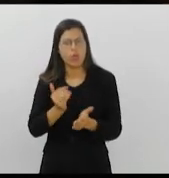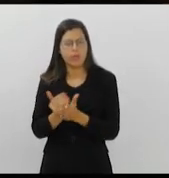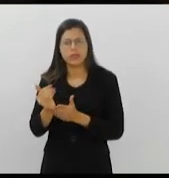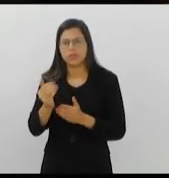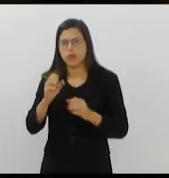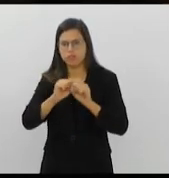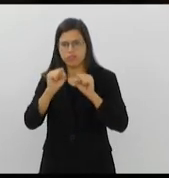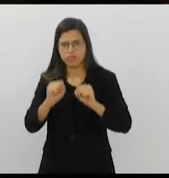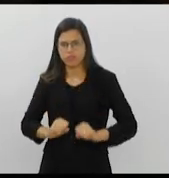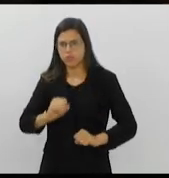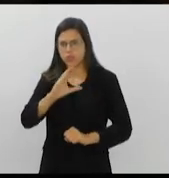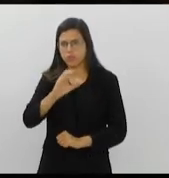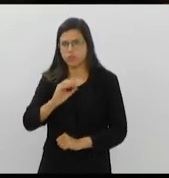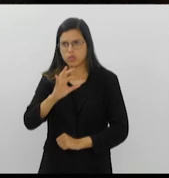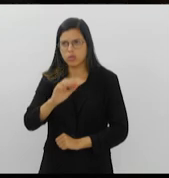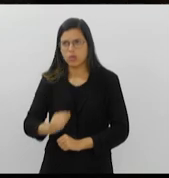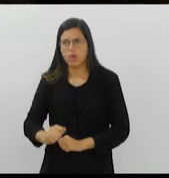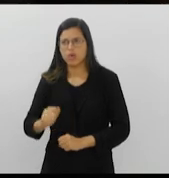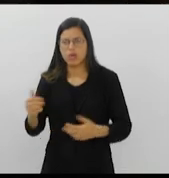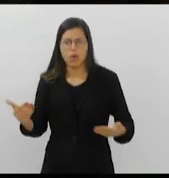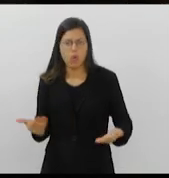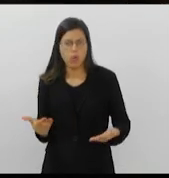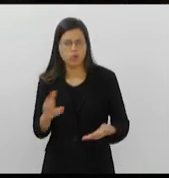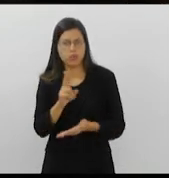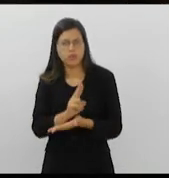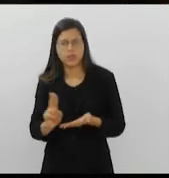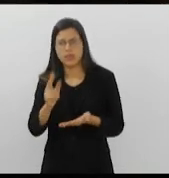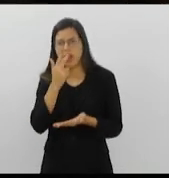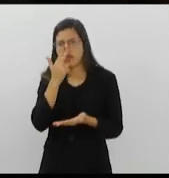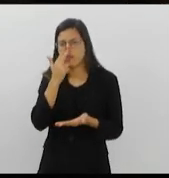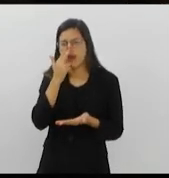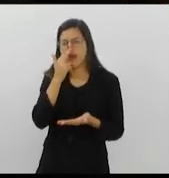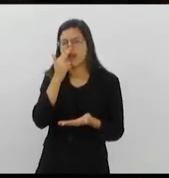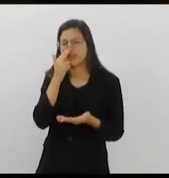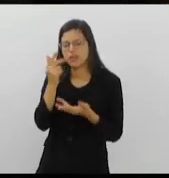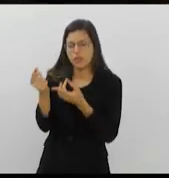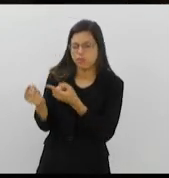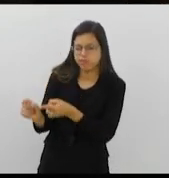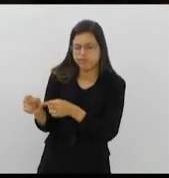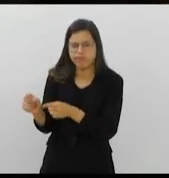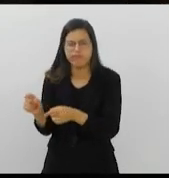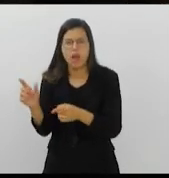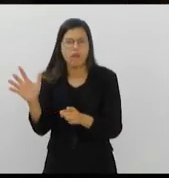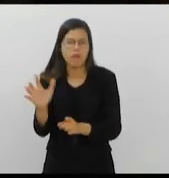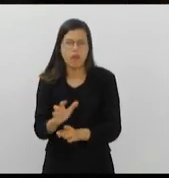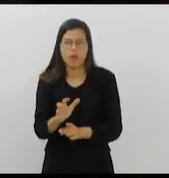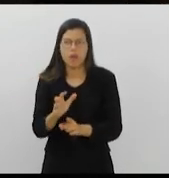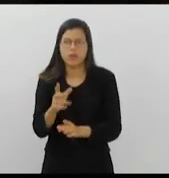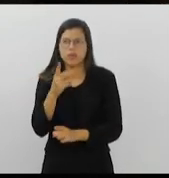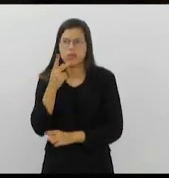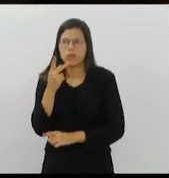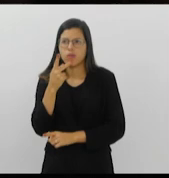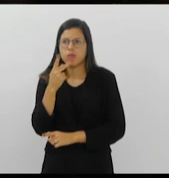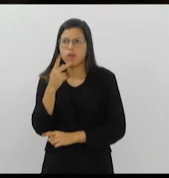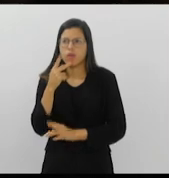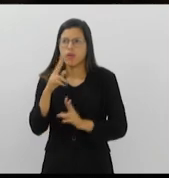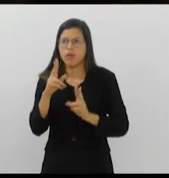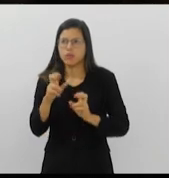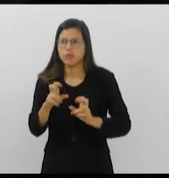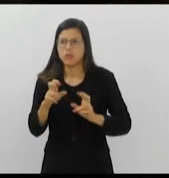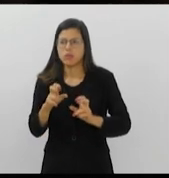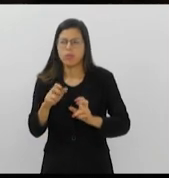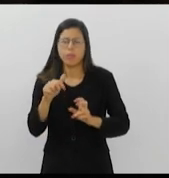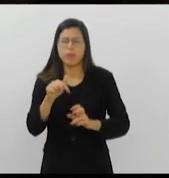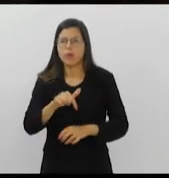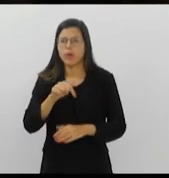2003, hoje essa universidade está sob ataque. E aqui eu não vou falar sobre o tema da AEDA aprovada pela reitoria, porque